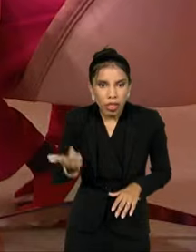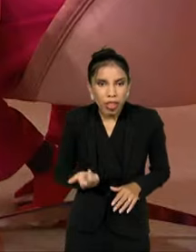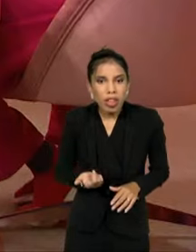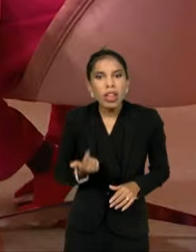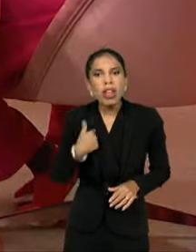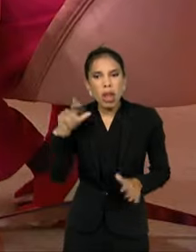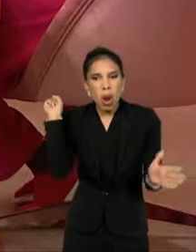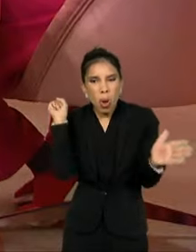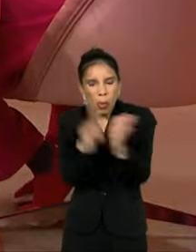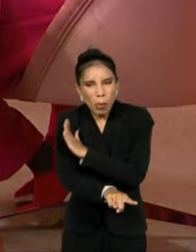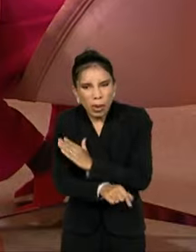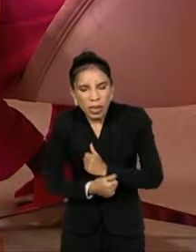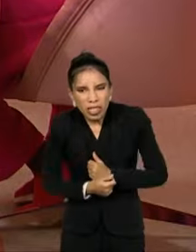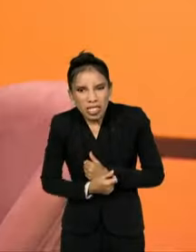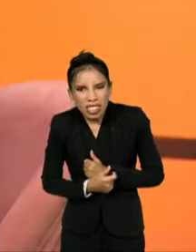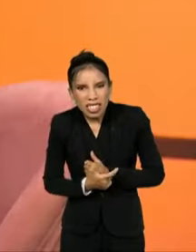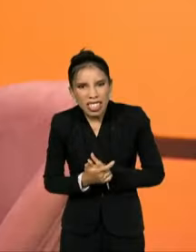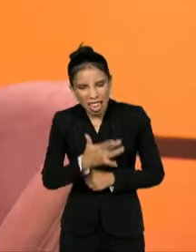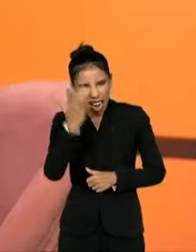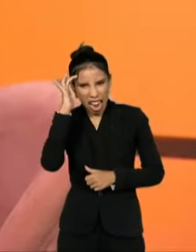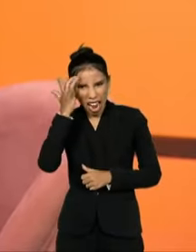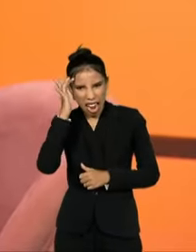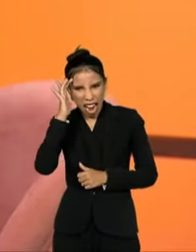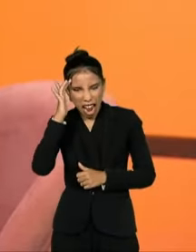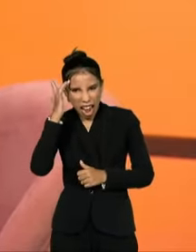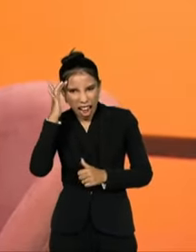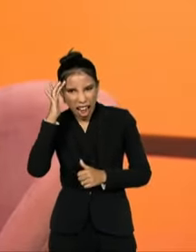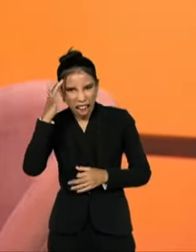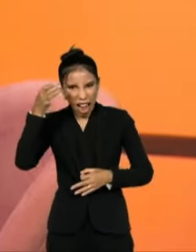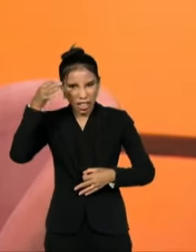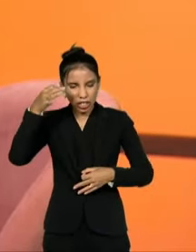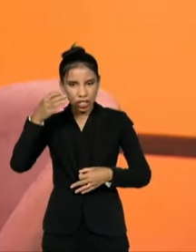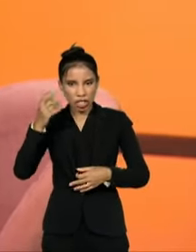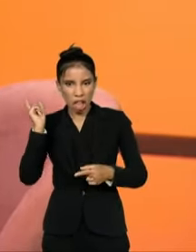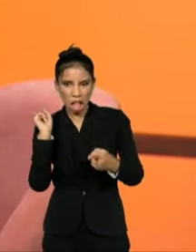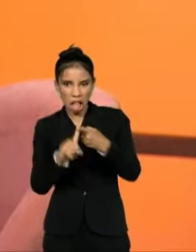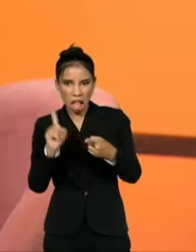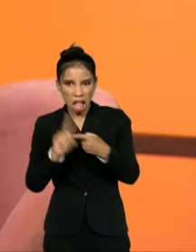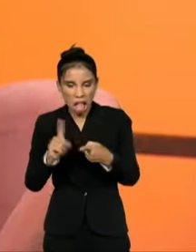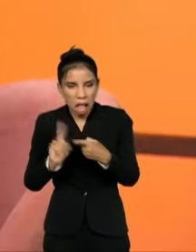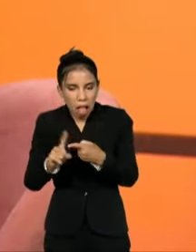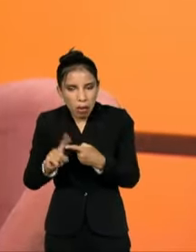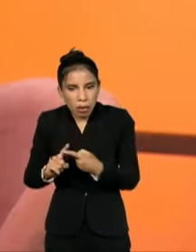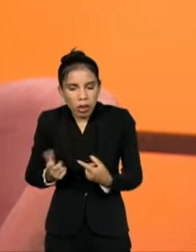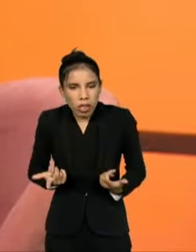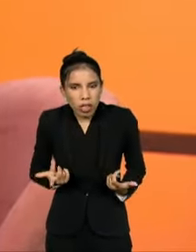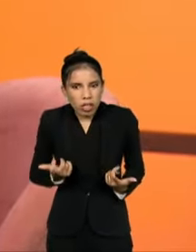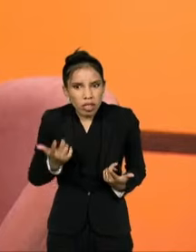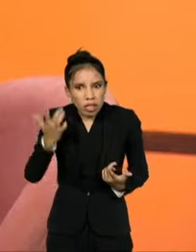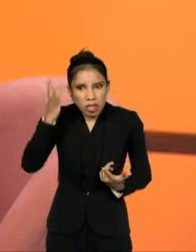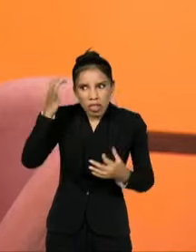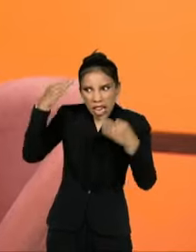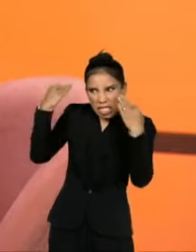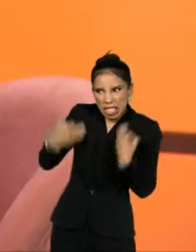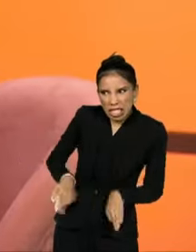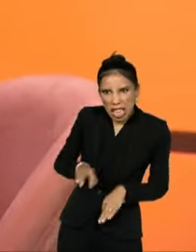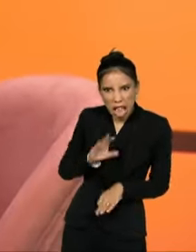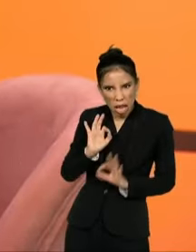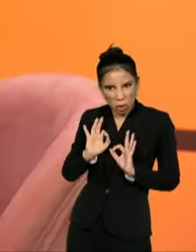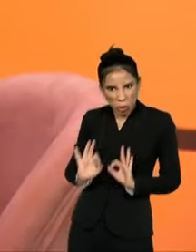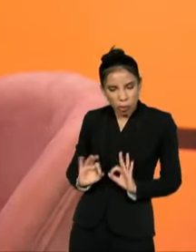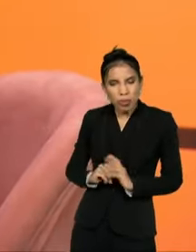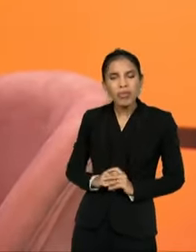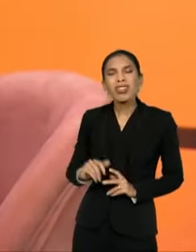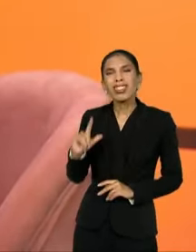pergunto, tem um tipo o de eleitor que acha que o justiceiro está certo mesmo? Uhum. Tu acha que tem esse voto?